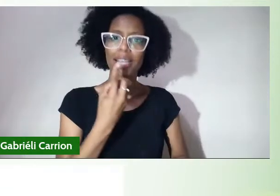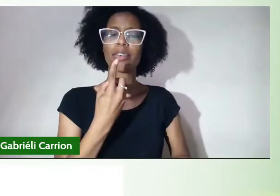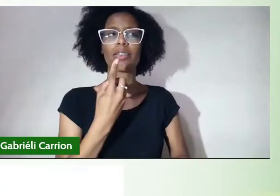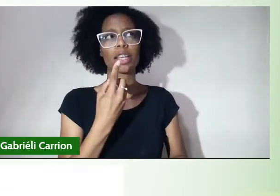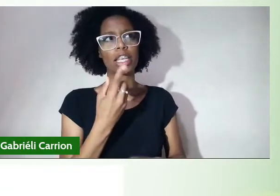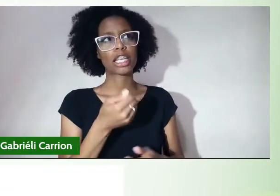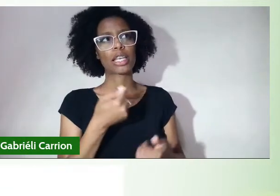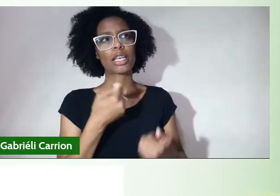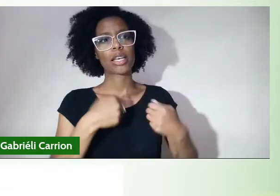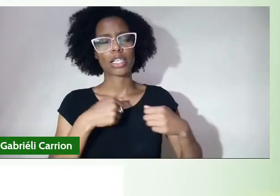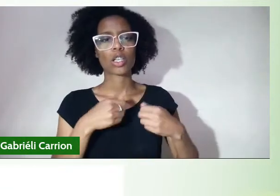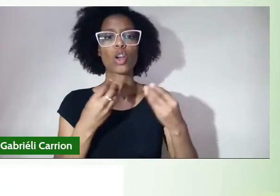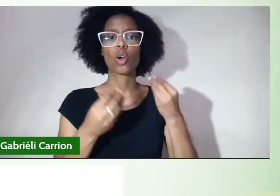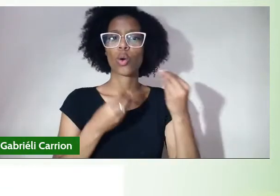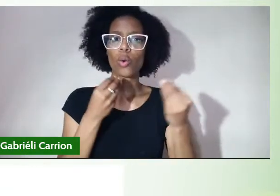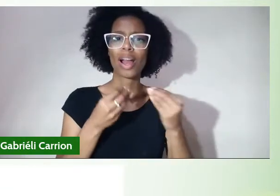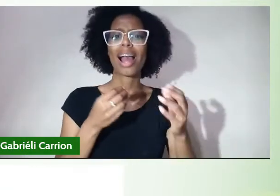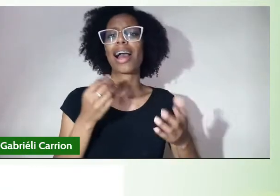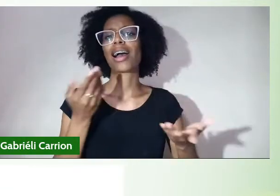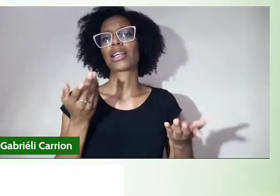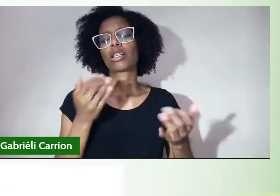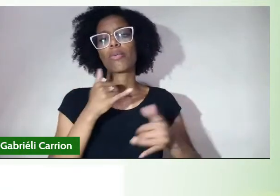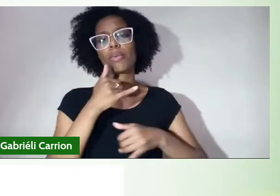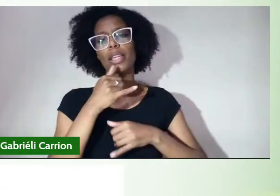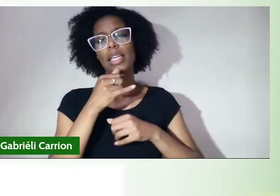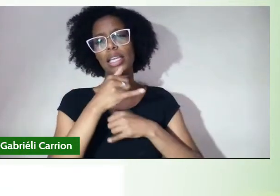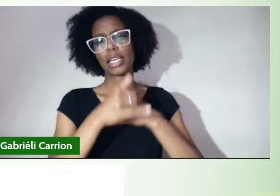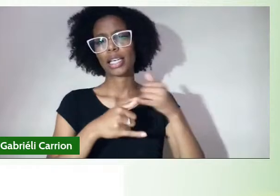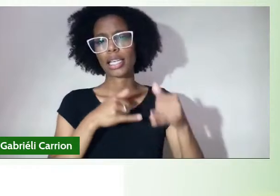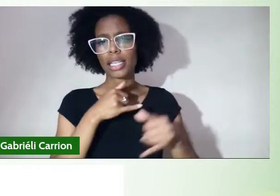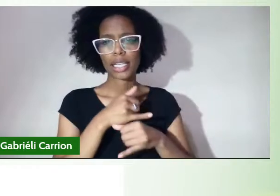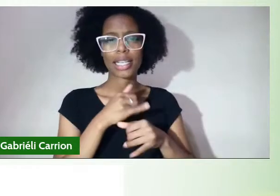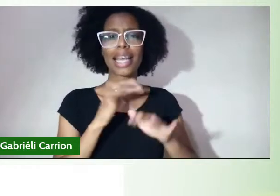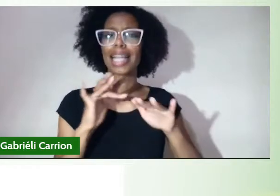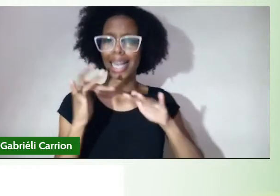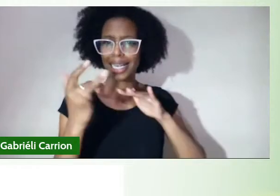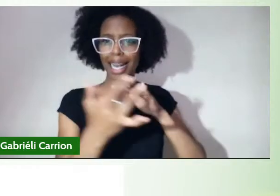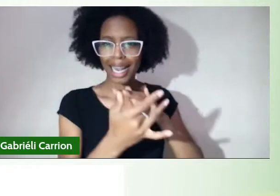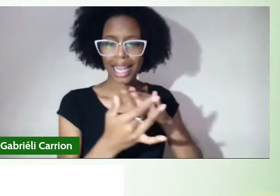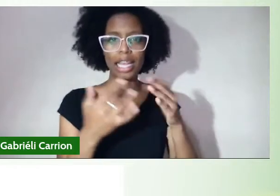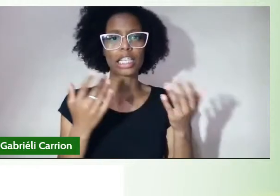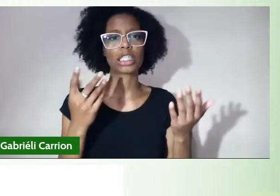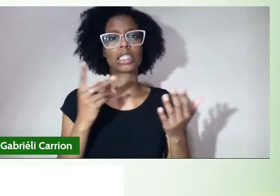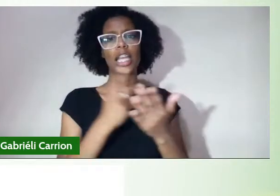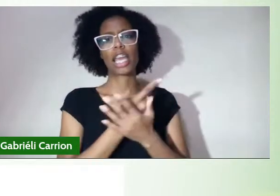mídias sociais, das redes sociais e erros. E muitas vezes a gente,